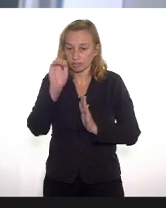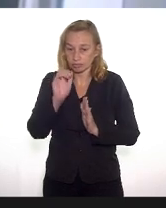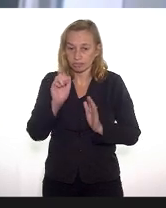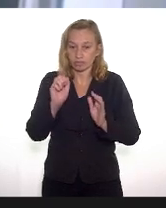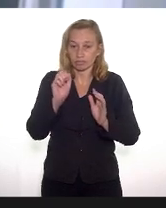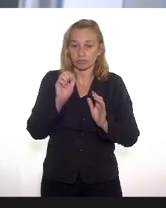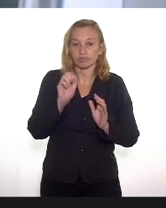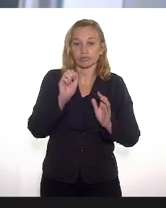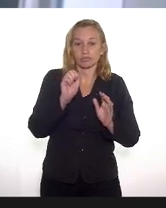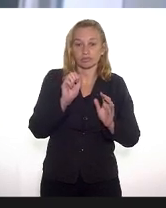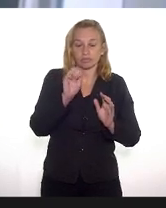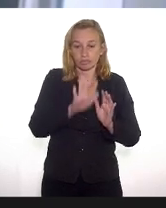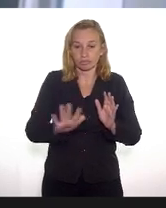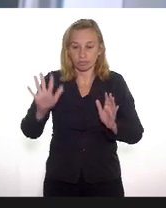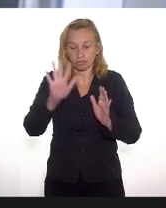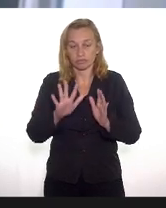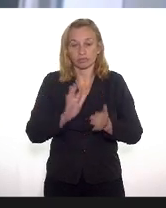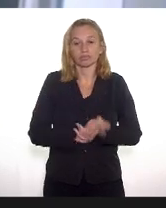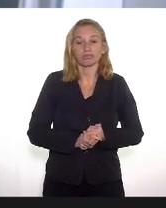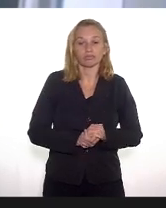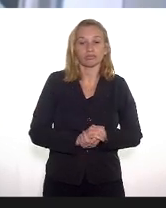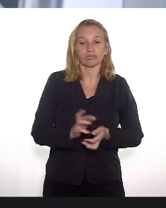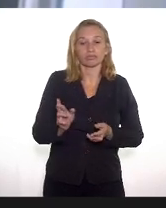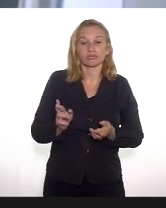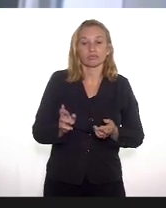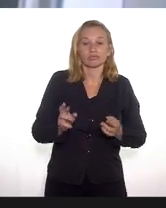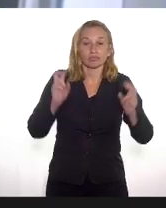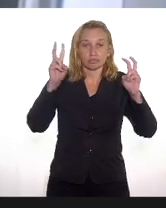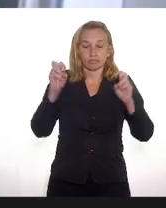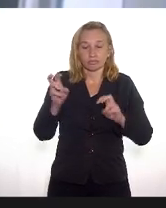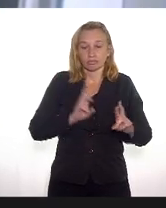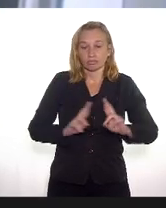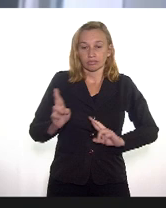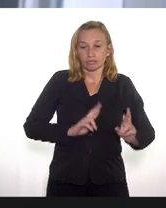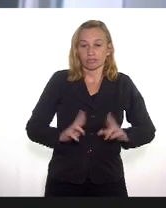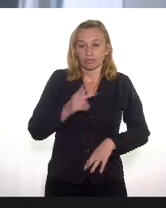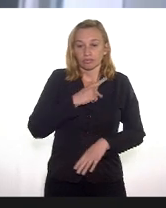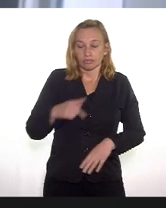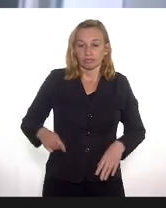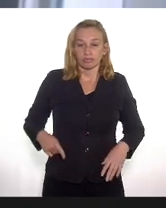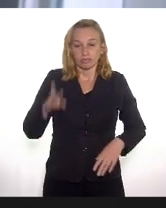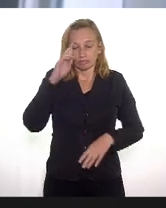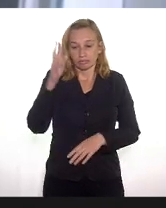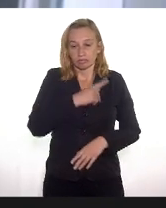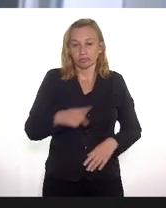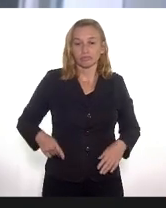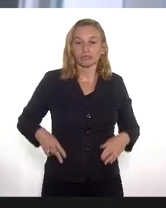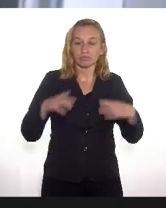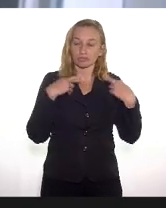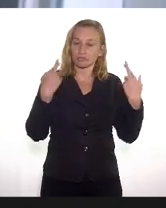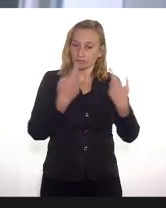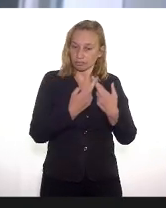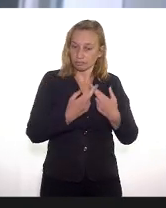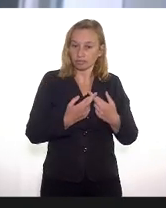CCERJ. Questões relacionadas, e aí eu acho que merece, presidente, que a gente faça, não uma audiência,